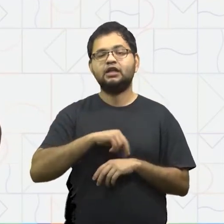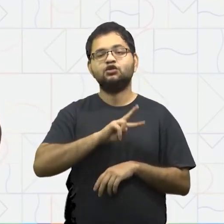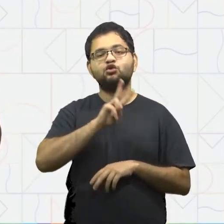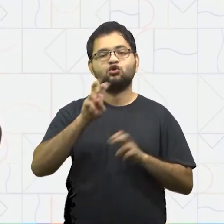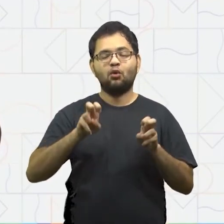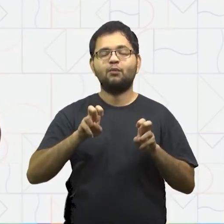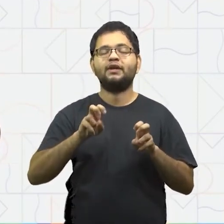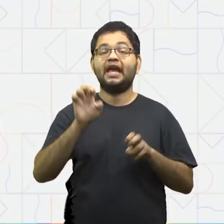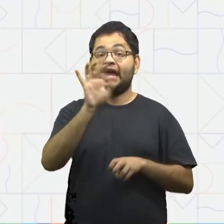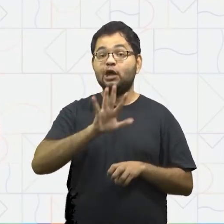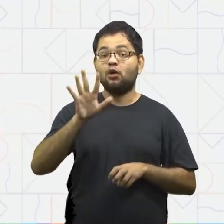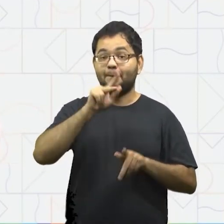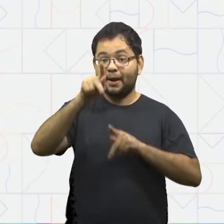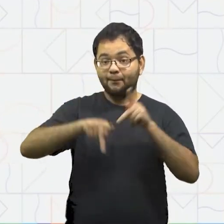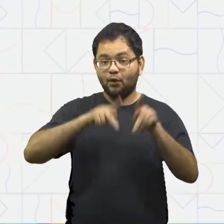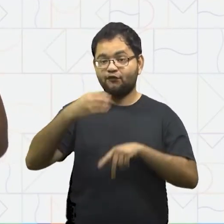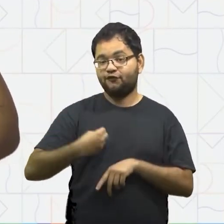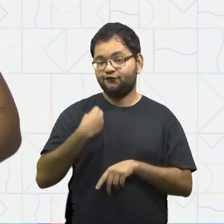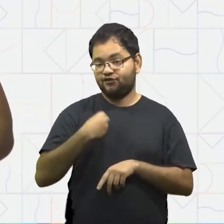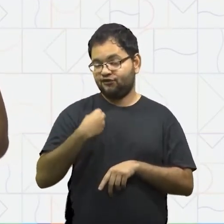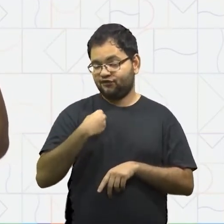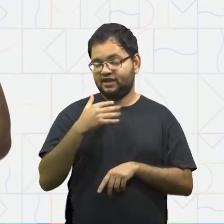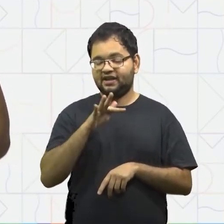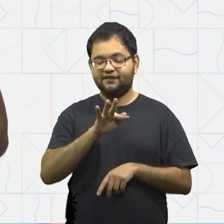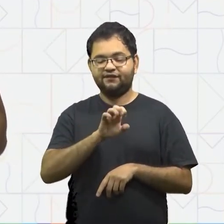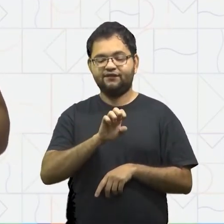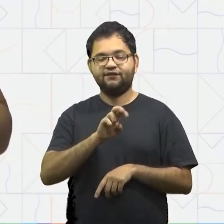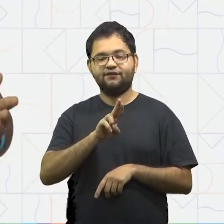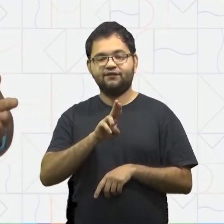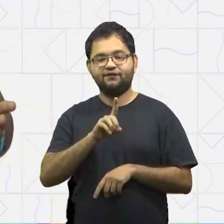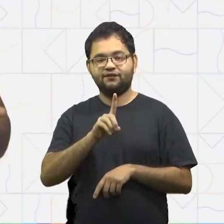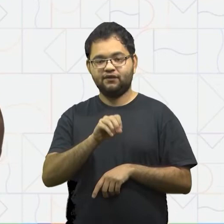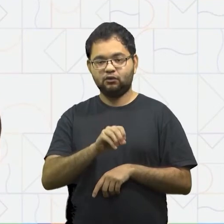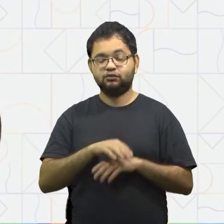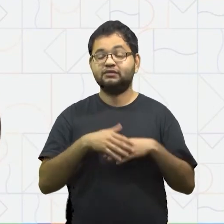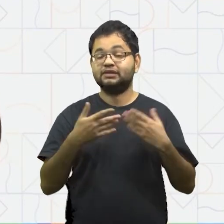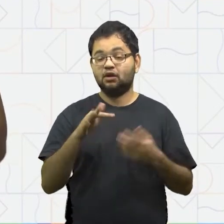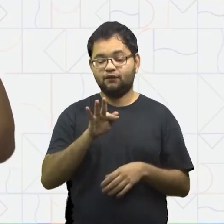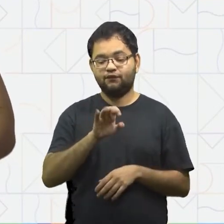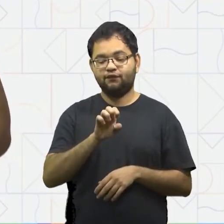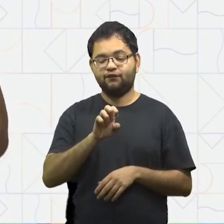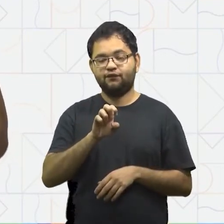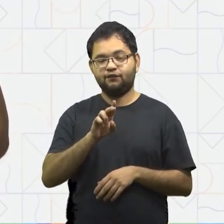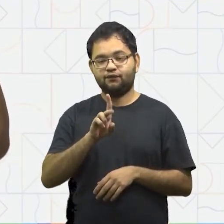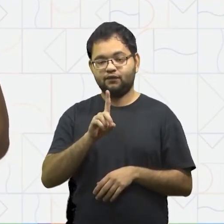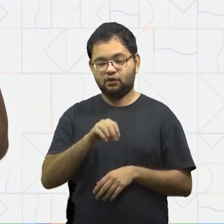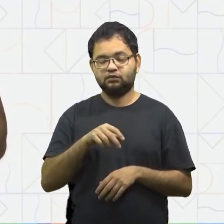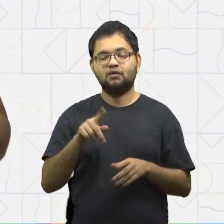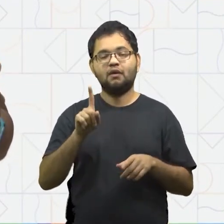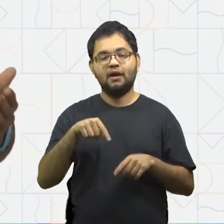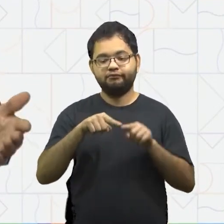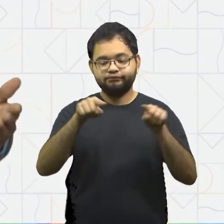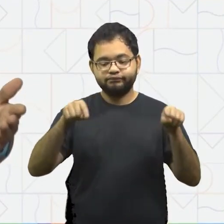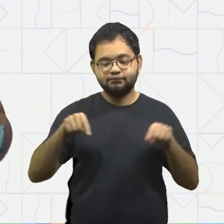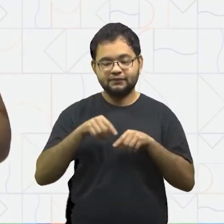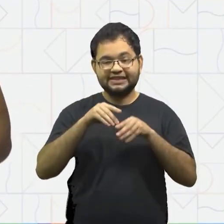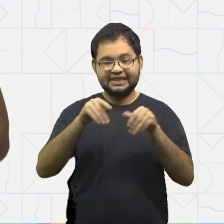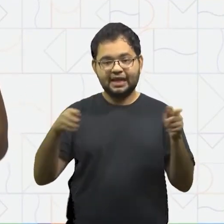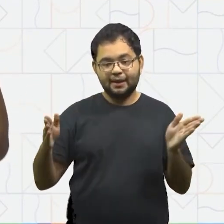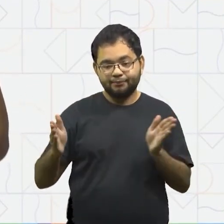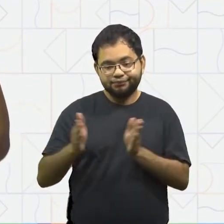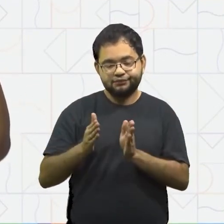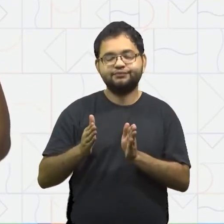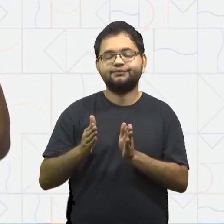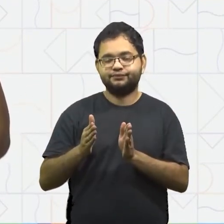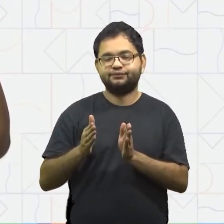como boa parte da população da Europa vivia em feudos né feudos eram pequenas propriedades Onde viviam as pessoas